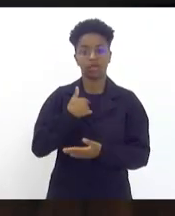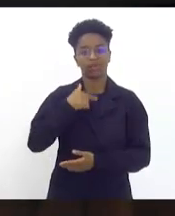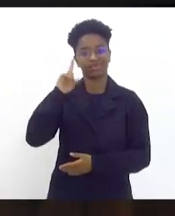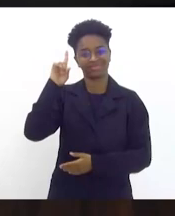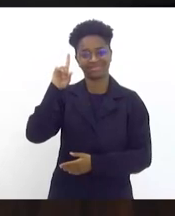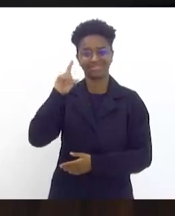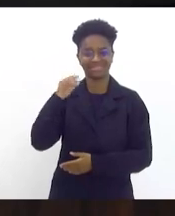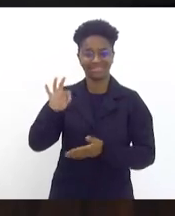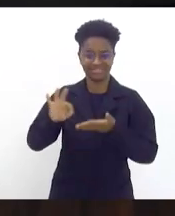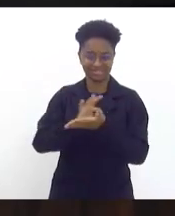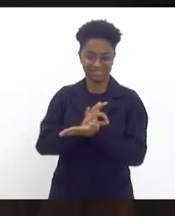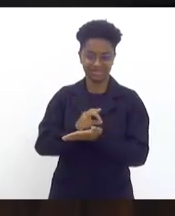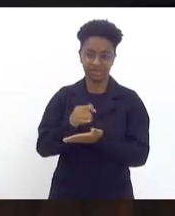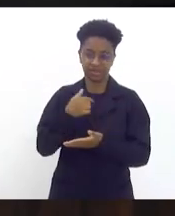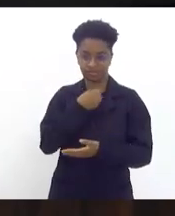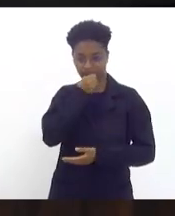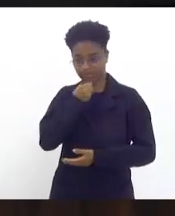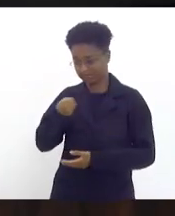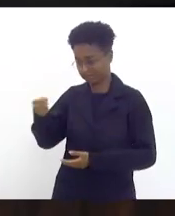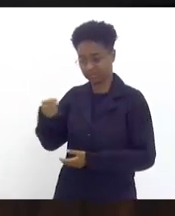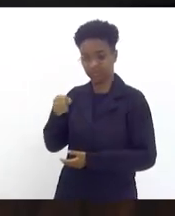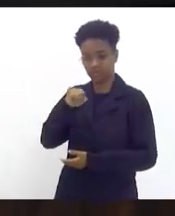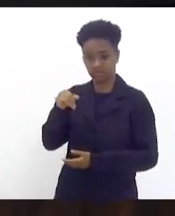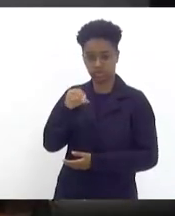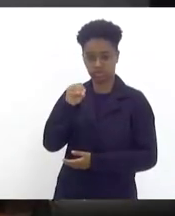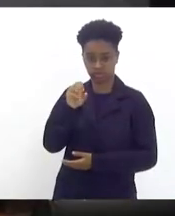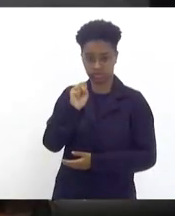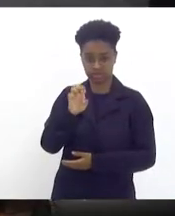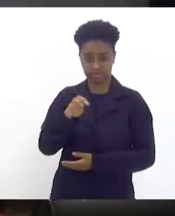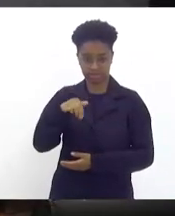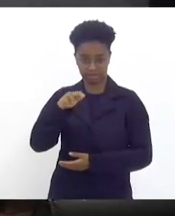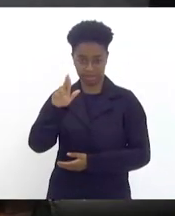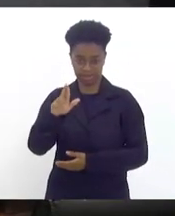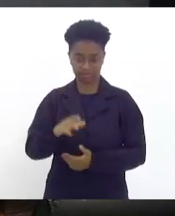aqui para o deputado Josemar